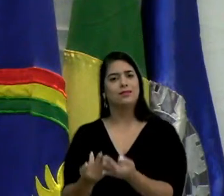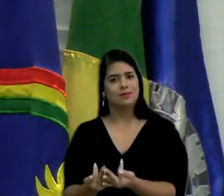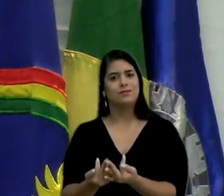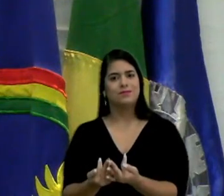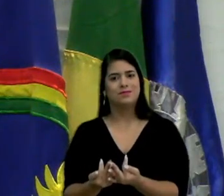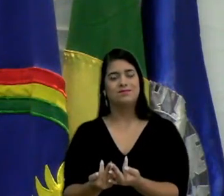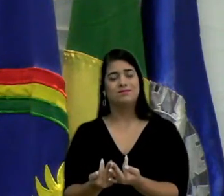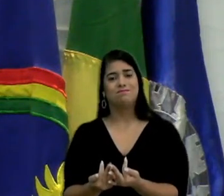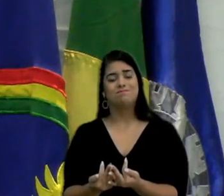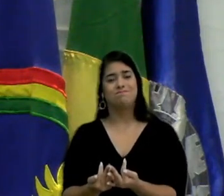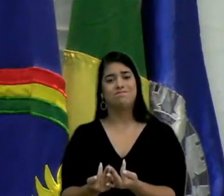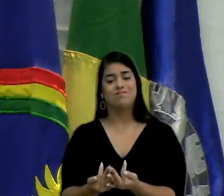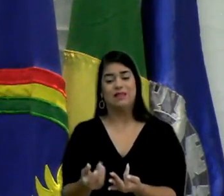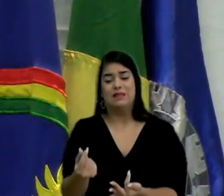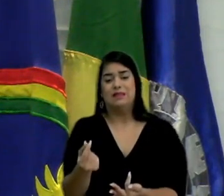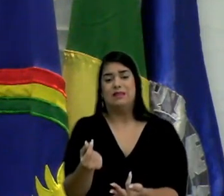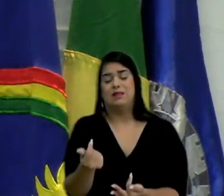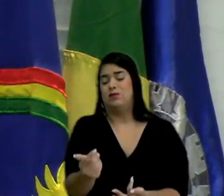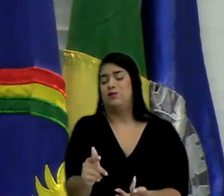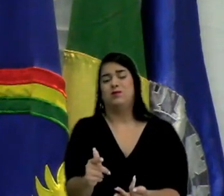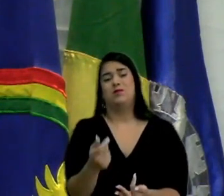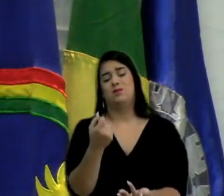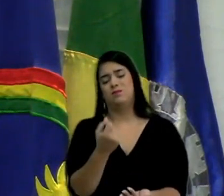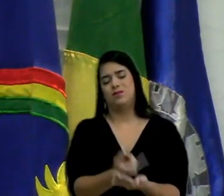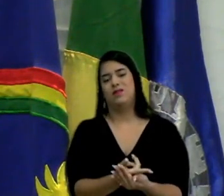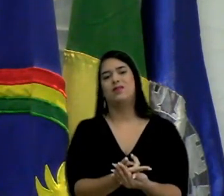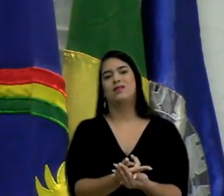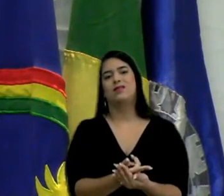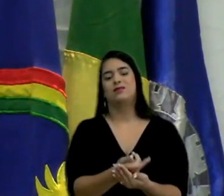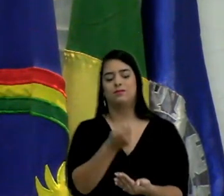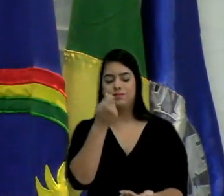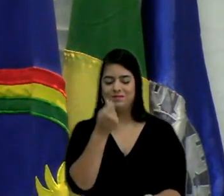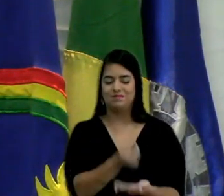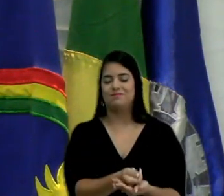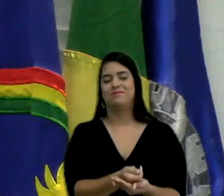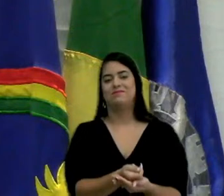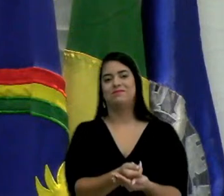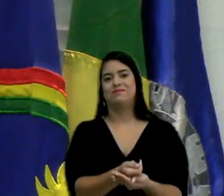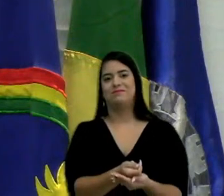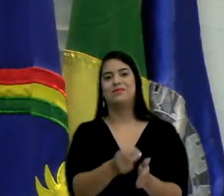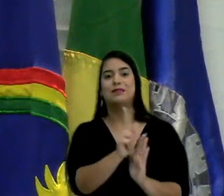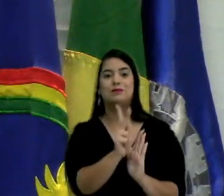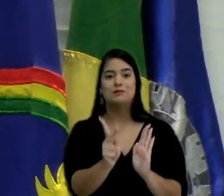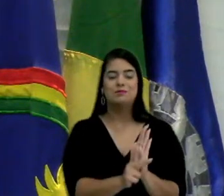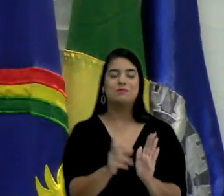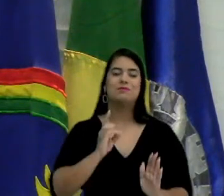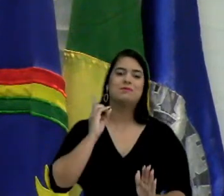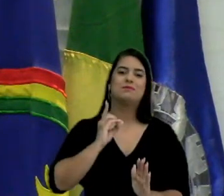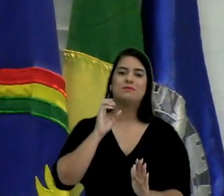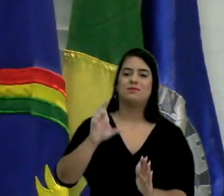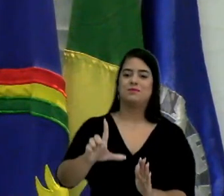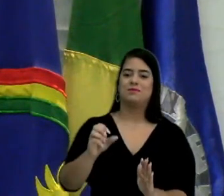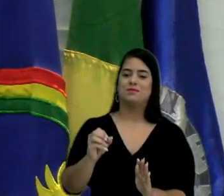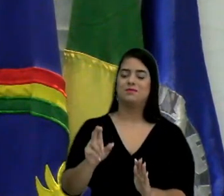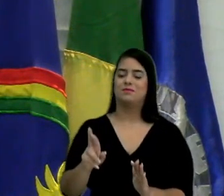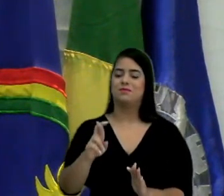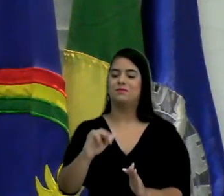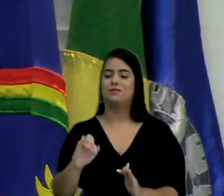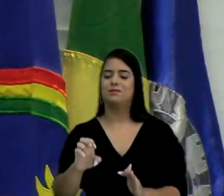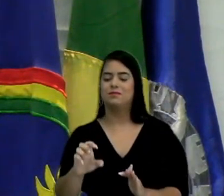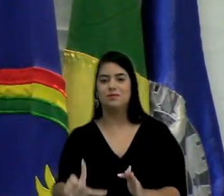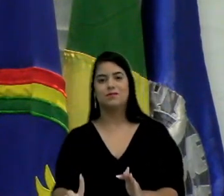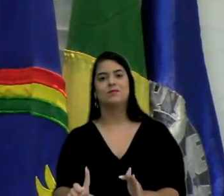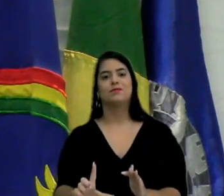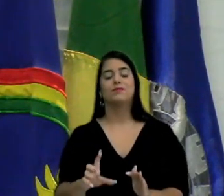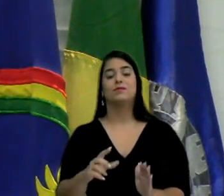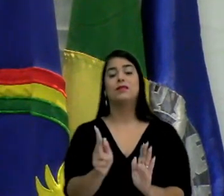que não t condições de tirar sua habilitação estão sendo beneficiadas com esse projeto do nosso Deputado doriel Barros Vale destacar né